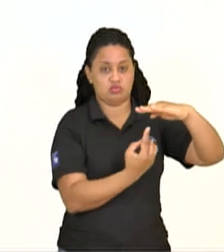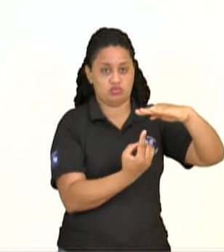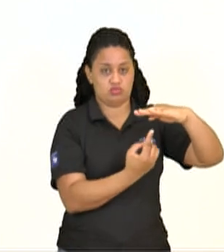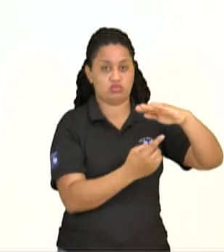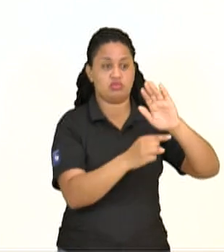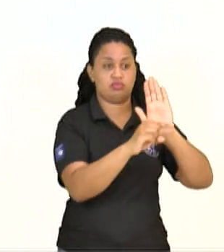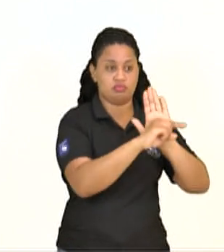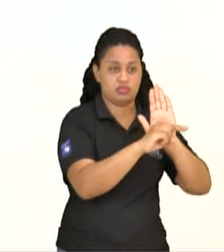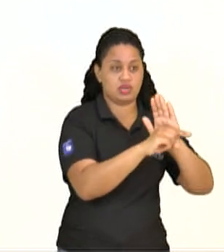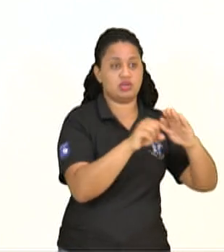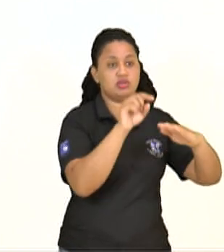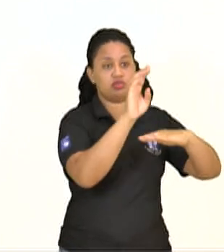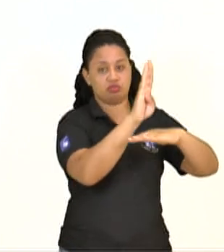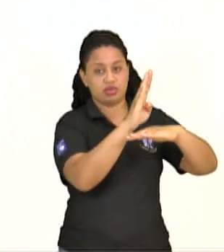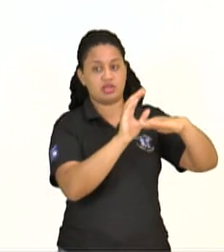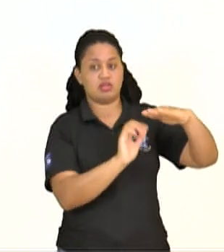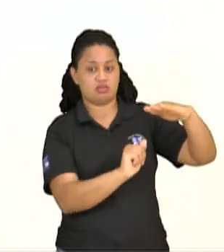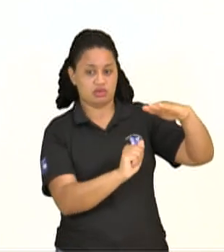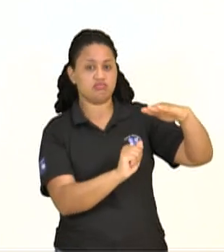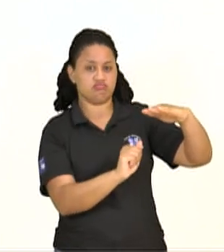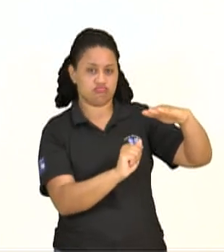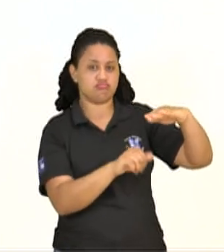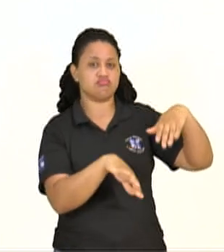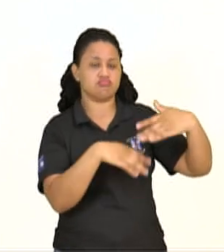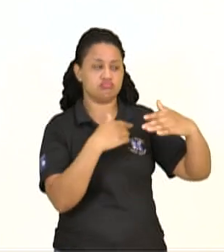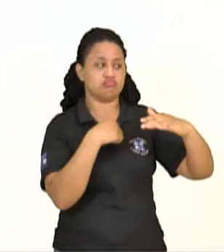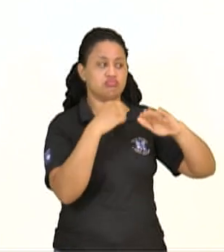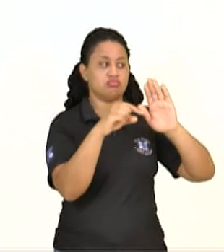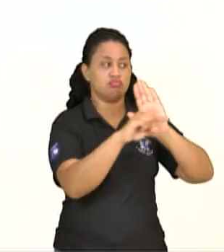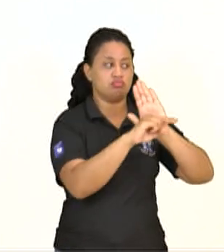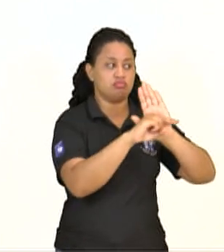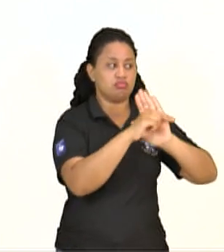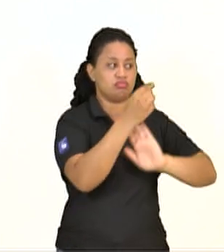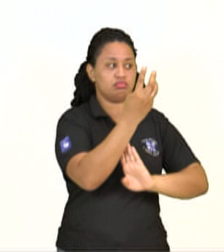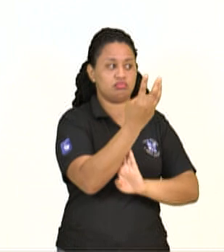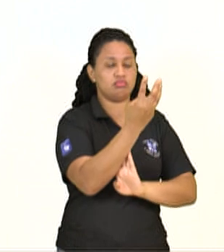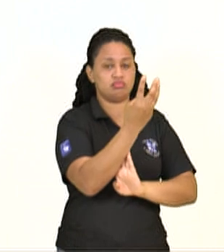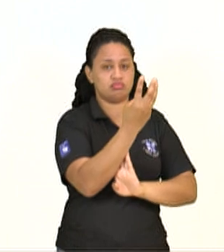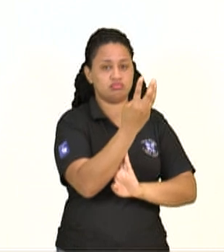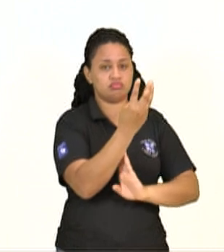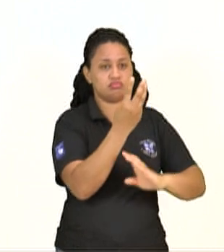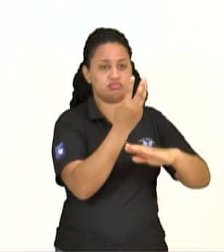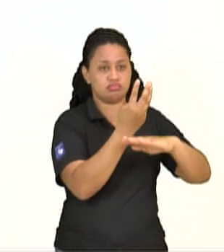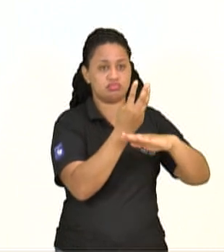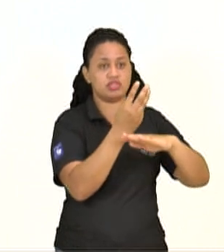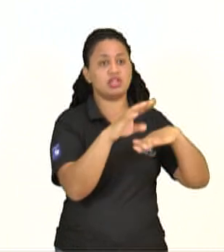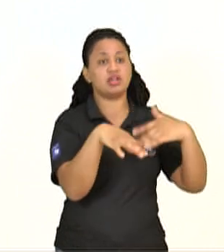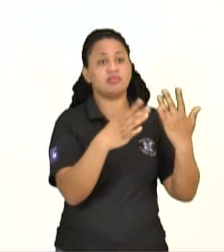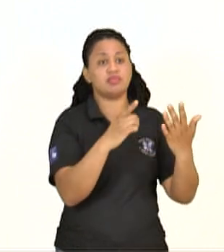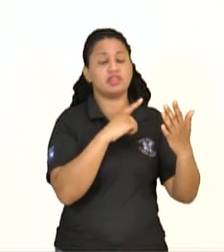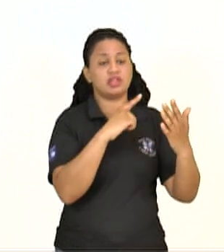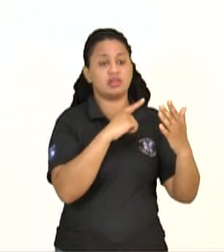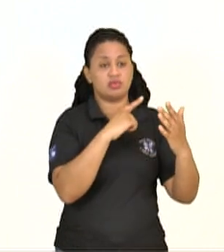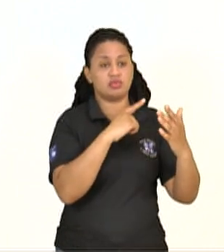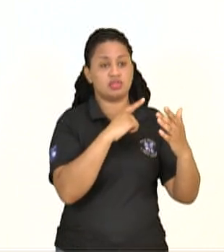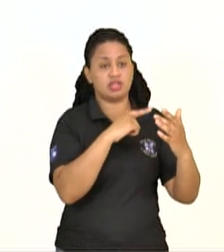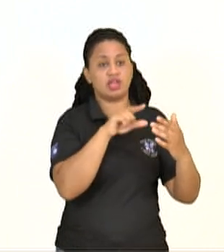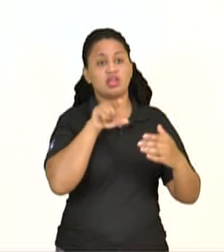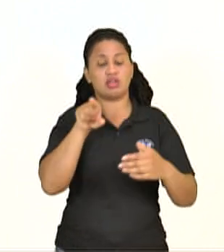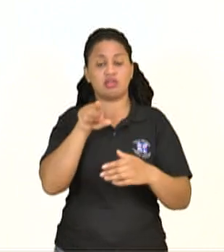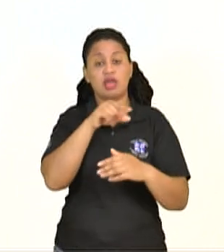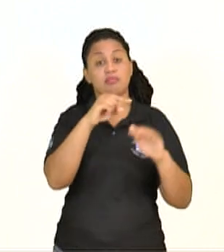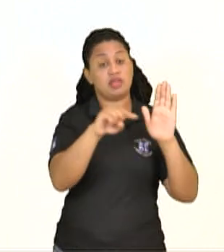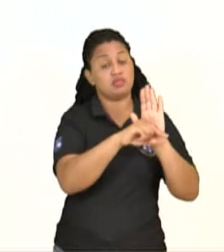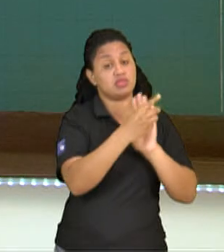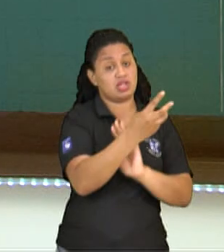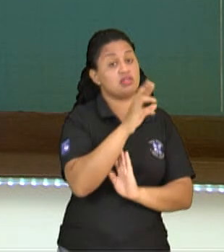o B sobre o A. Então, vai ficar menos 3. E aqui, nesse caso, a gente tem do produto menos 28 sobre